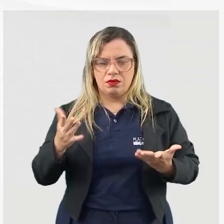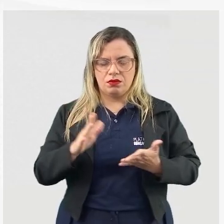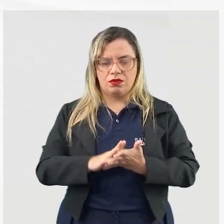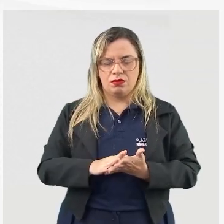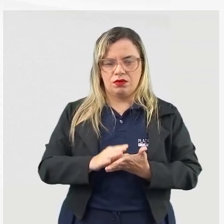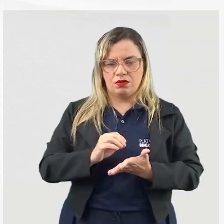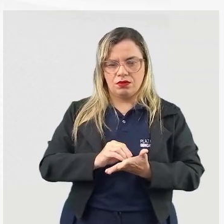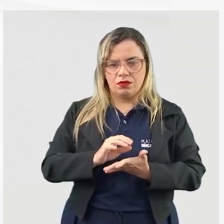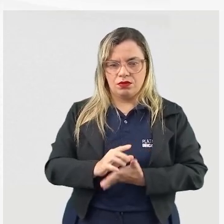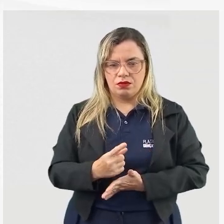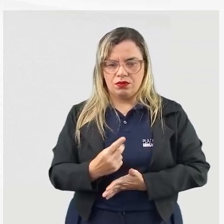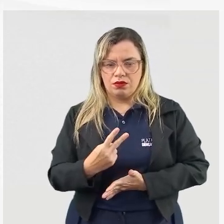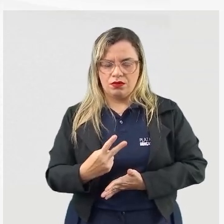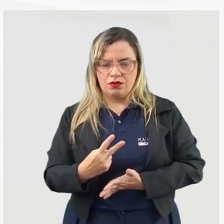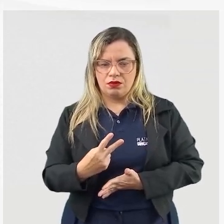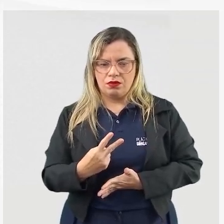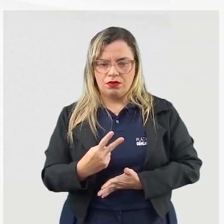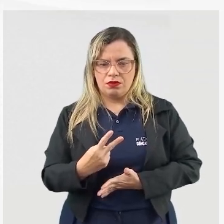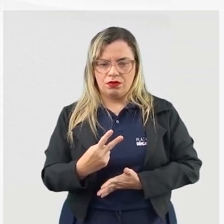aqui 12